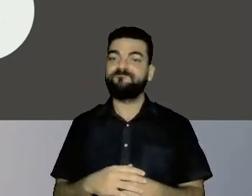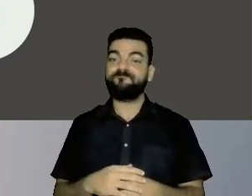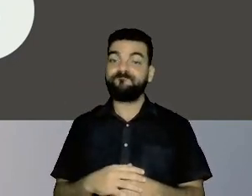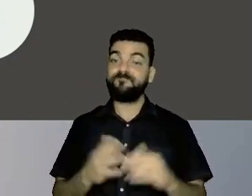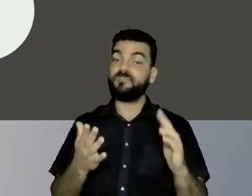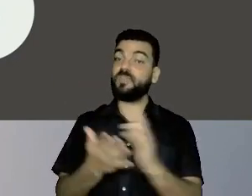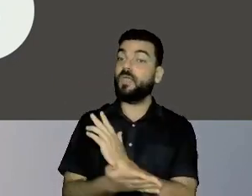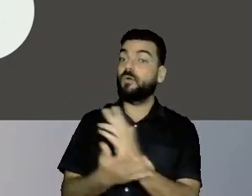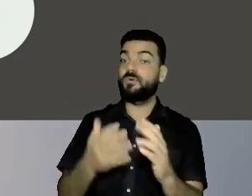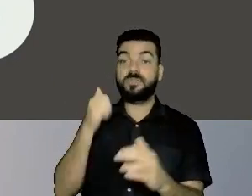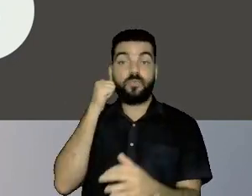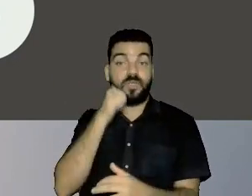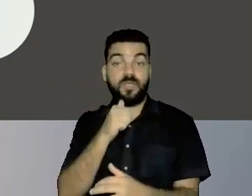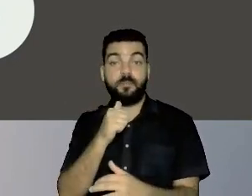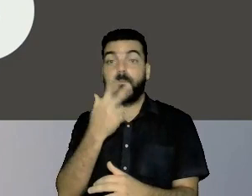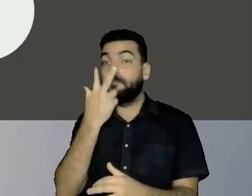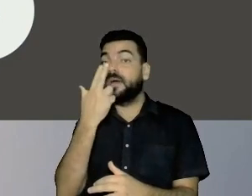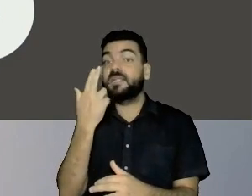grande, esse número.